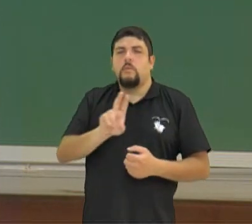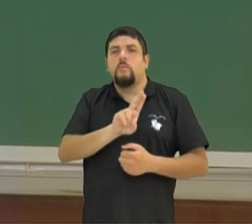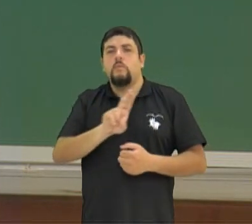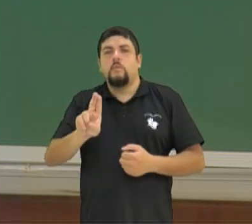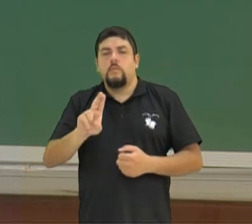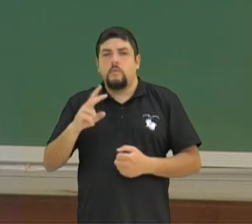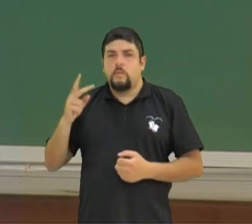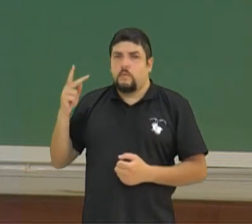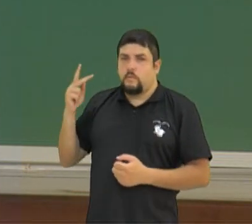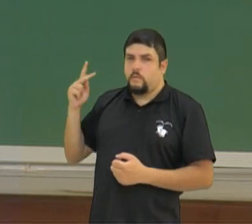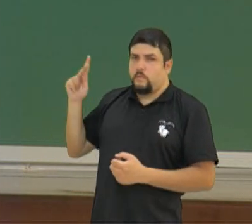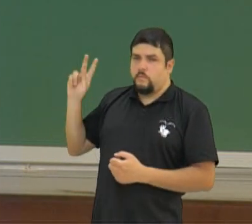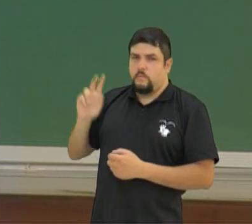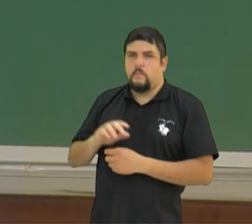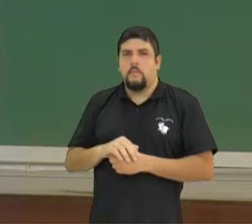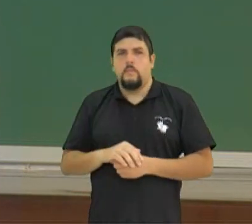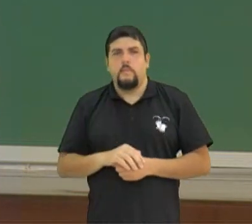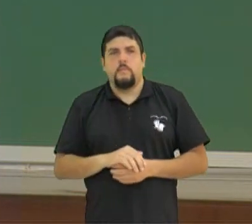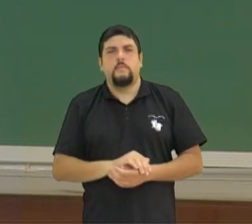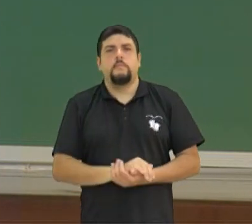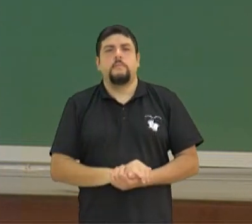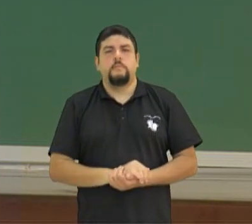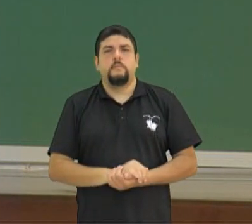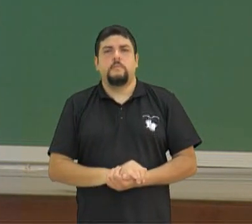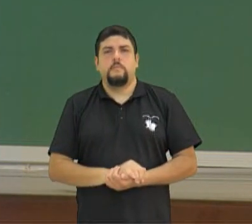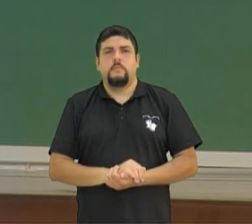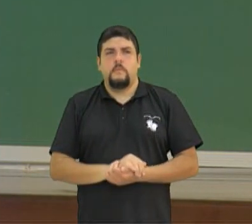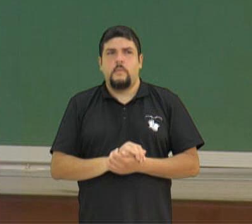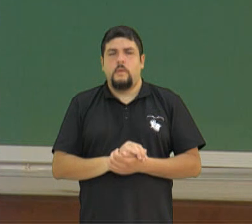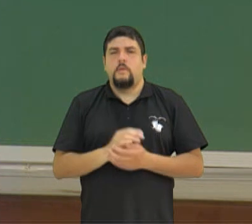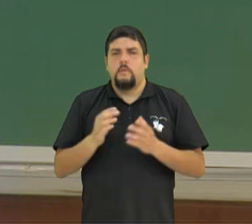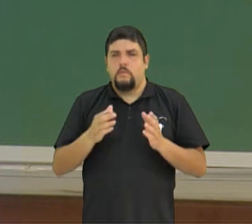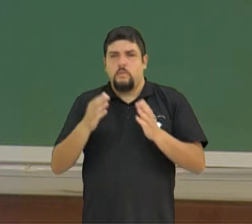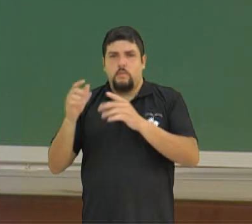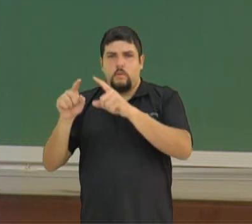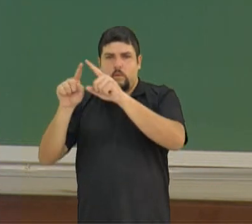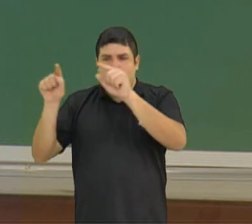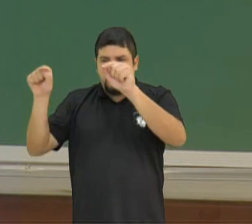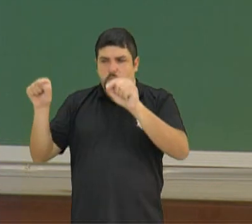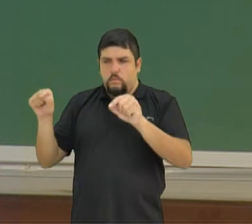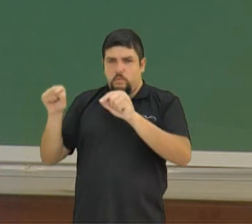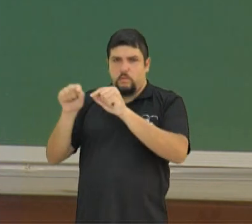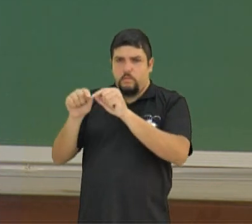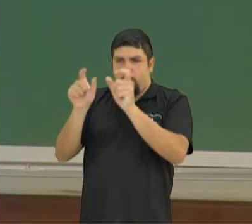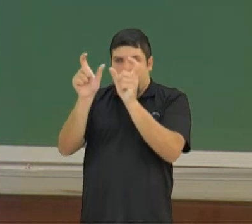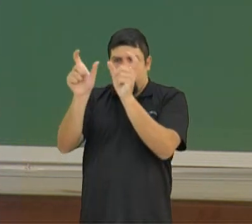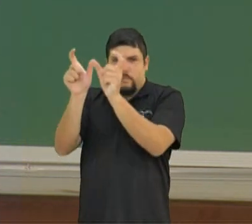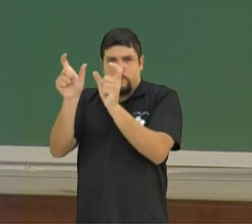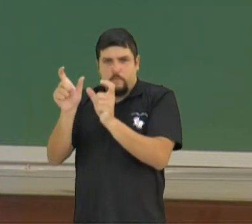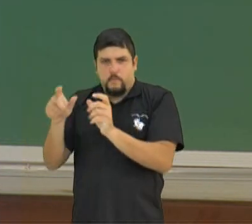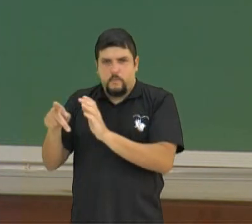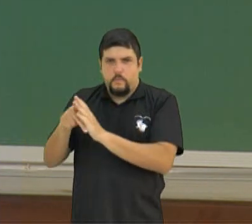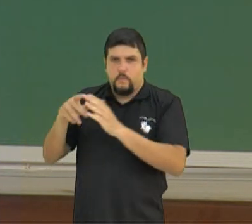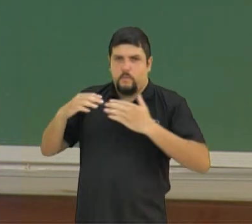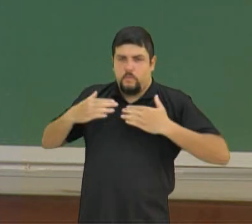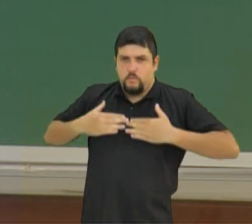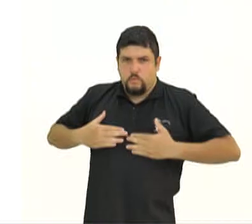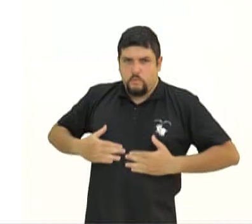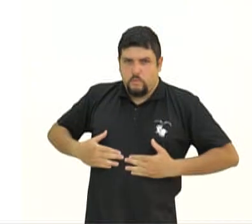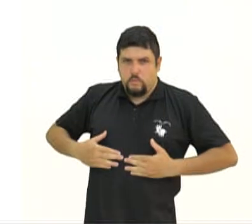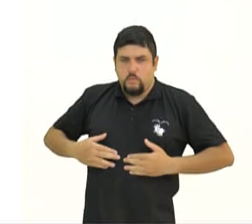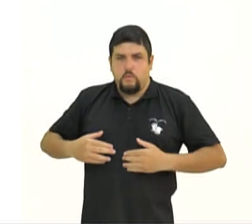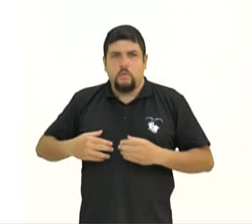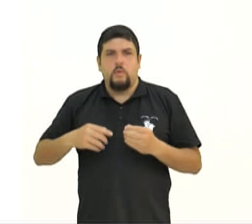Bien? Temos oreja, nariz, boca, dedos, mano, rodilla, braço e